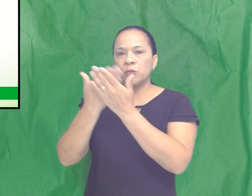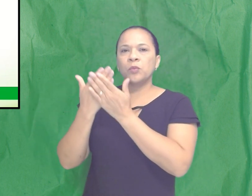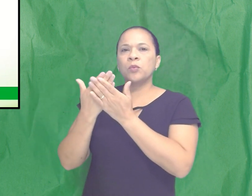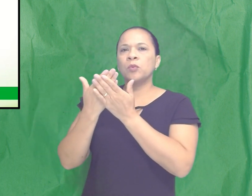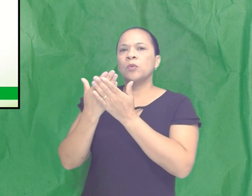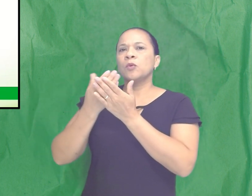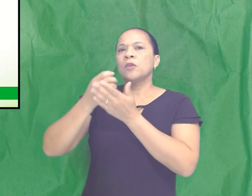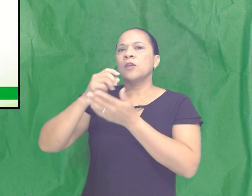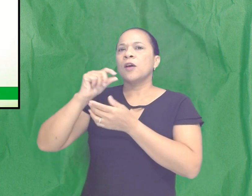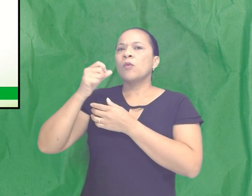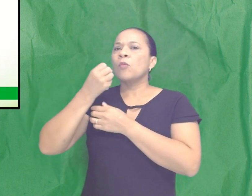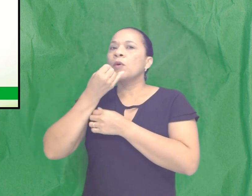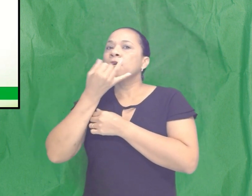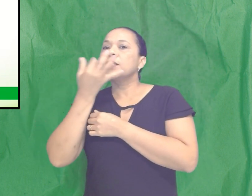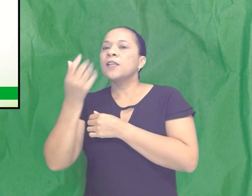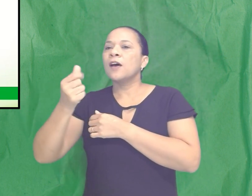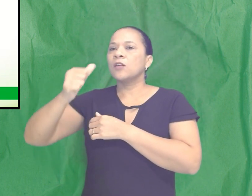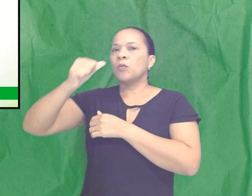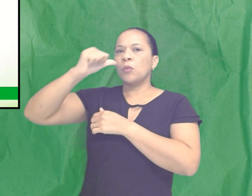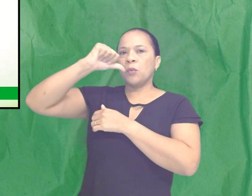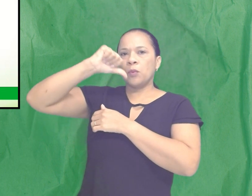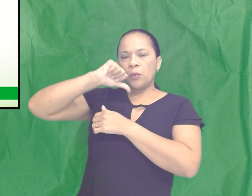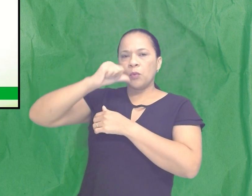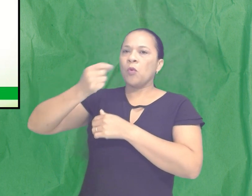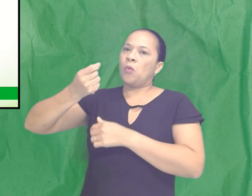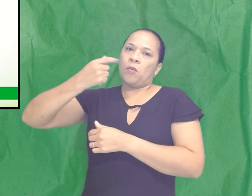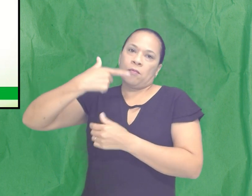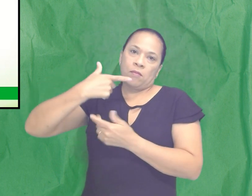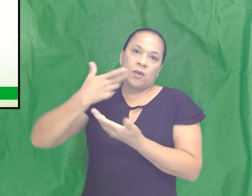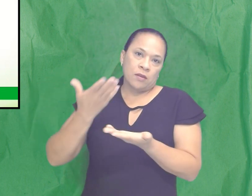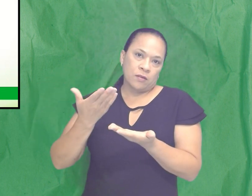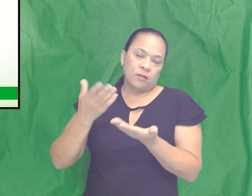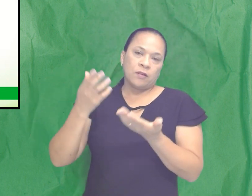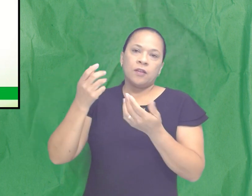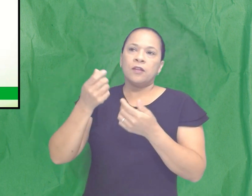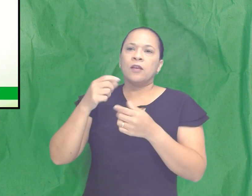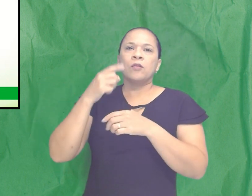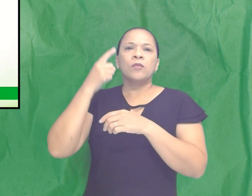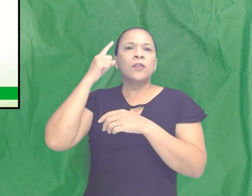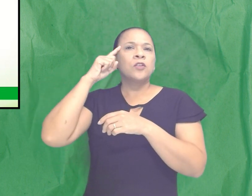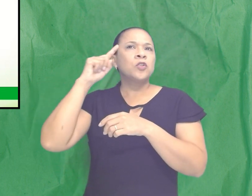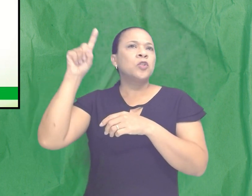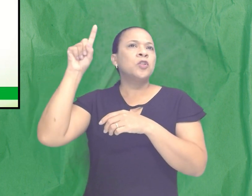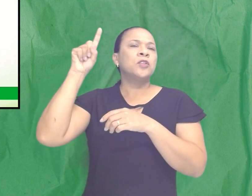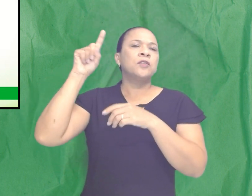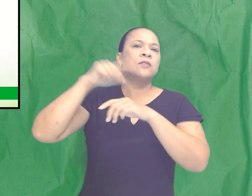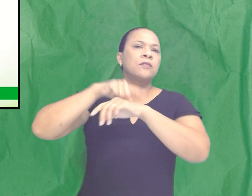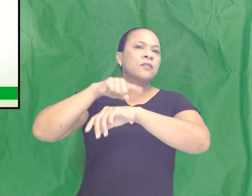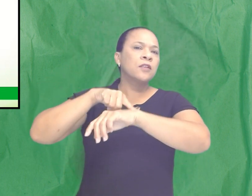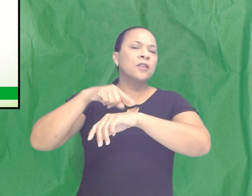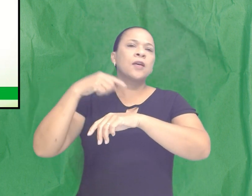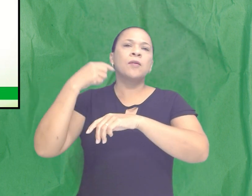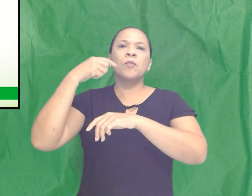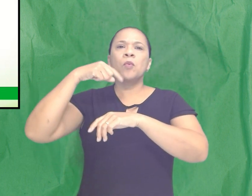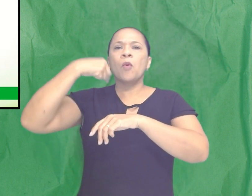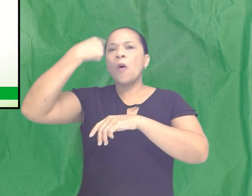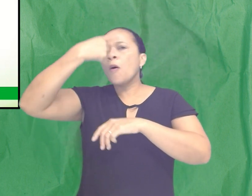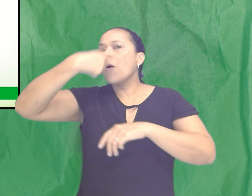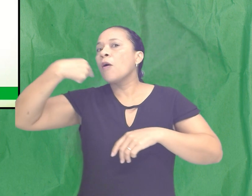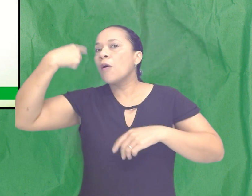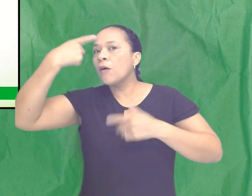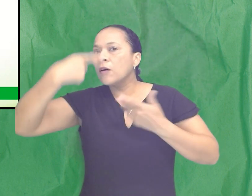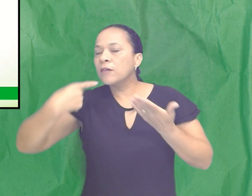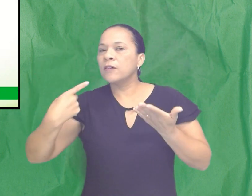dose, de quanto em quanto tempo aquela dose será administrada, em quantos dias.